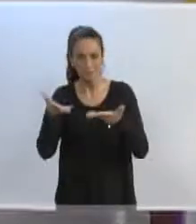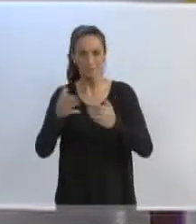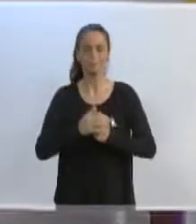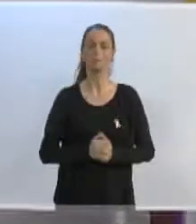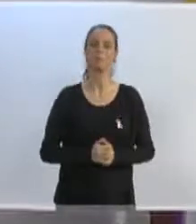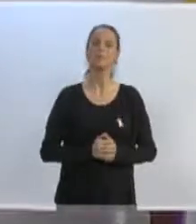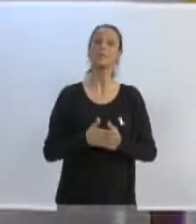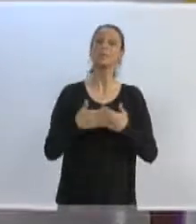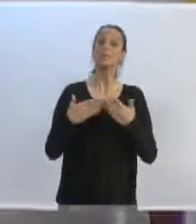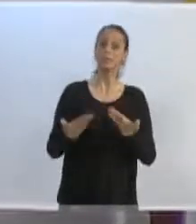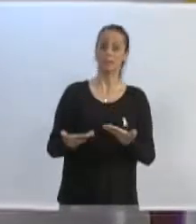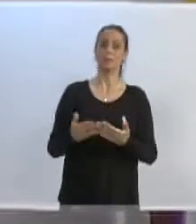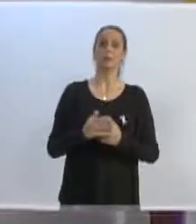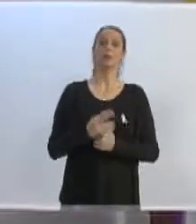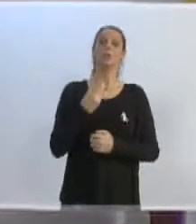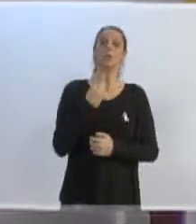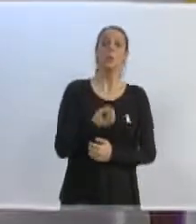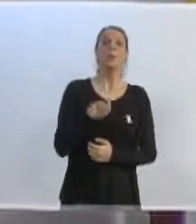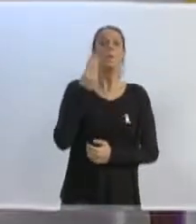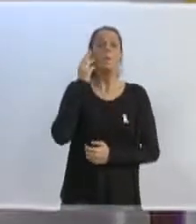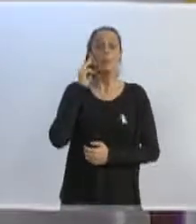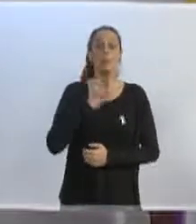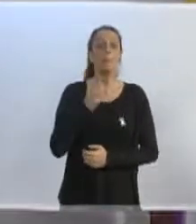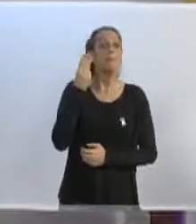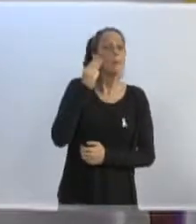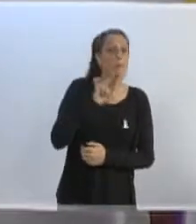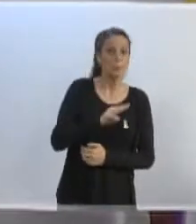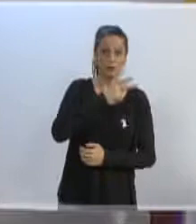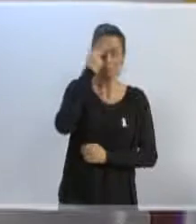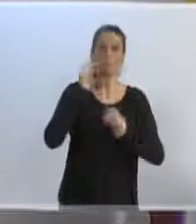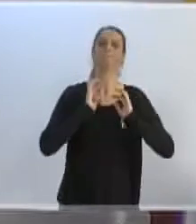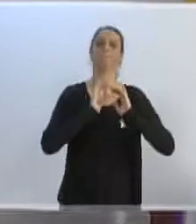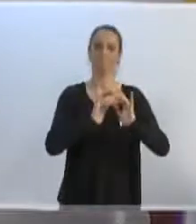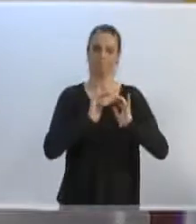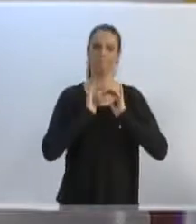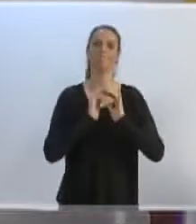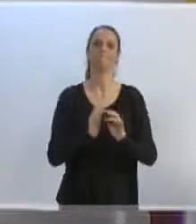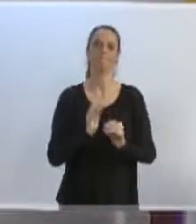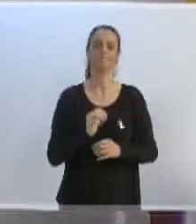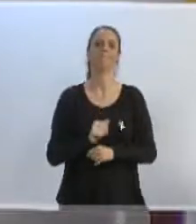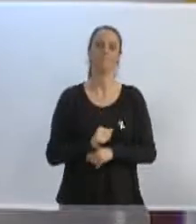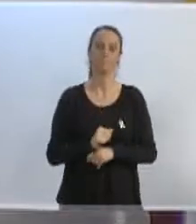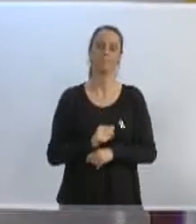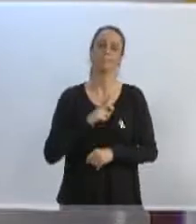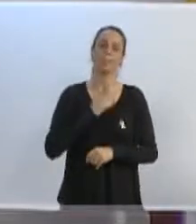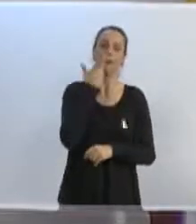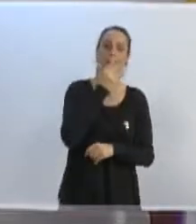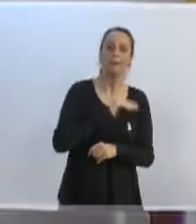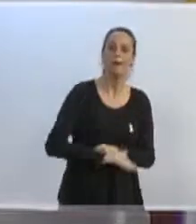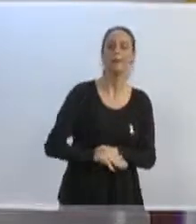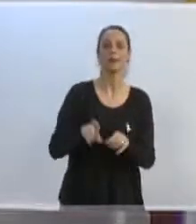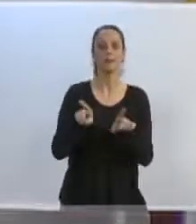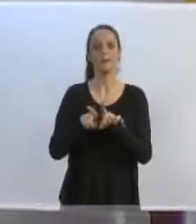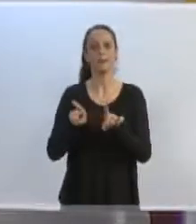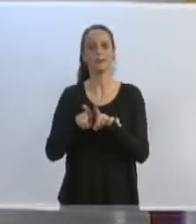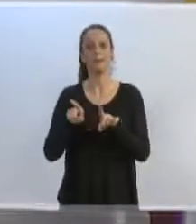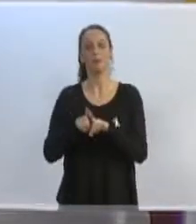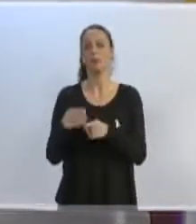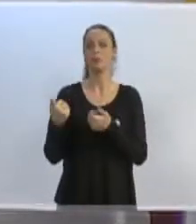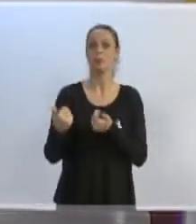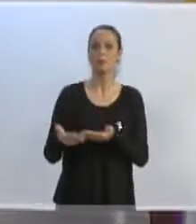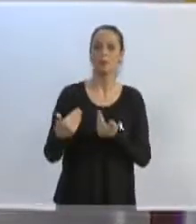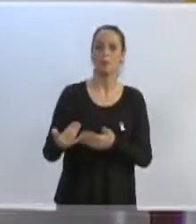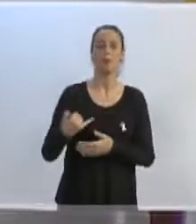Hoje, há cerca de 2 milhões de autistas no Brasil, entre crianças, adultos,